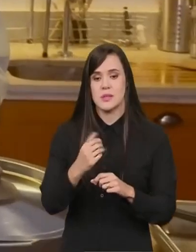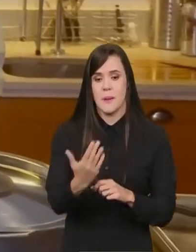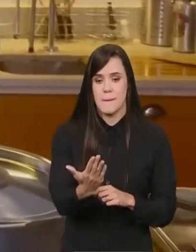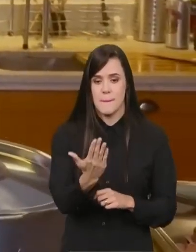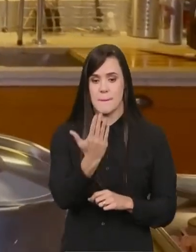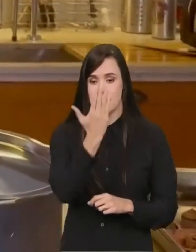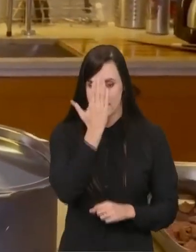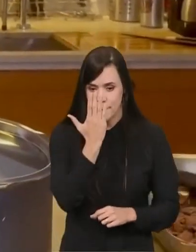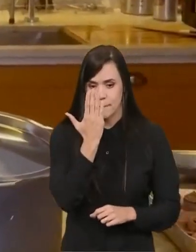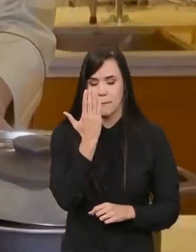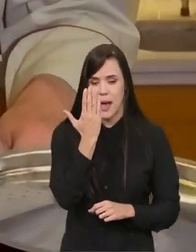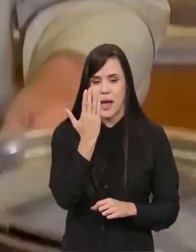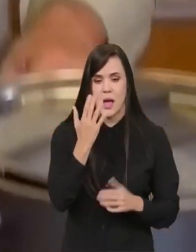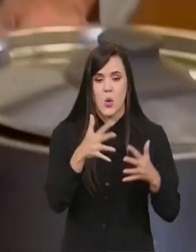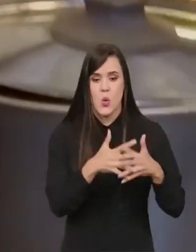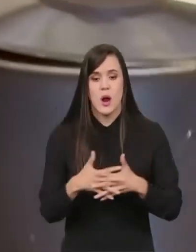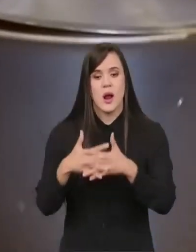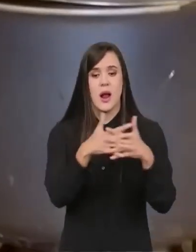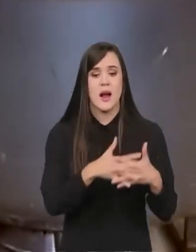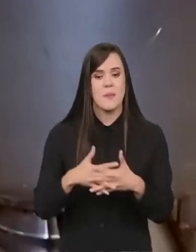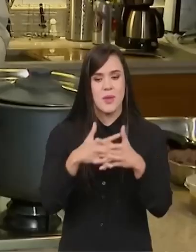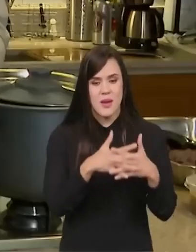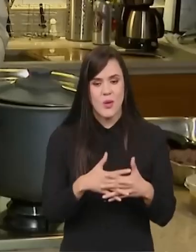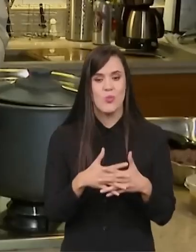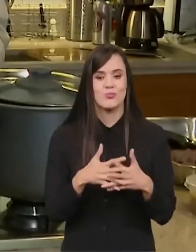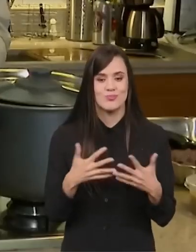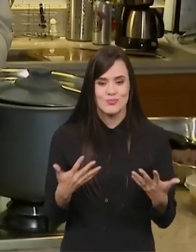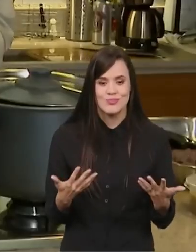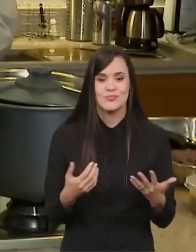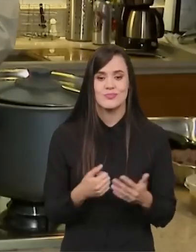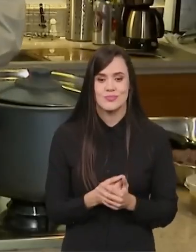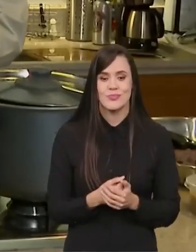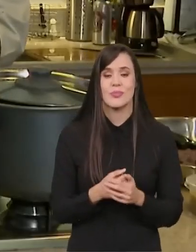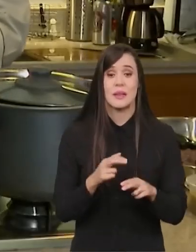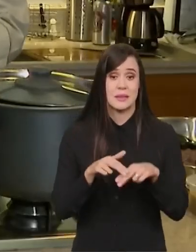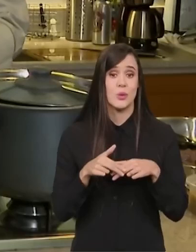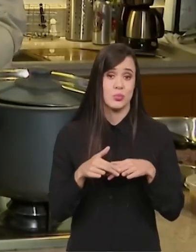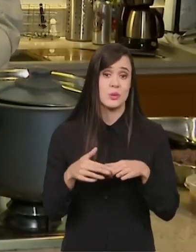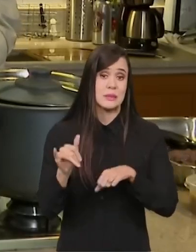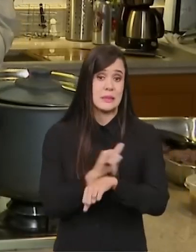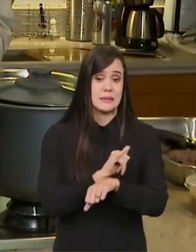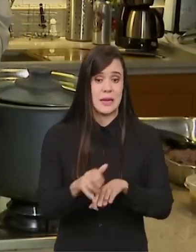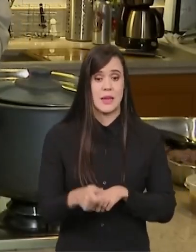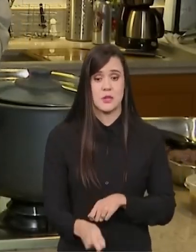traseira de um caminhão. E aí eu fiz uma técnica de bengala que eu batia no chão, rodava